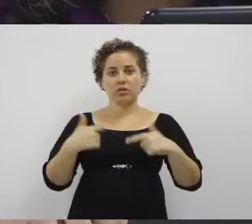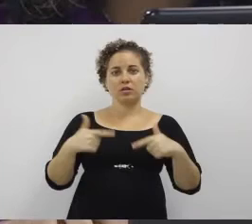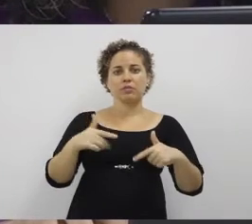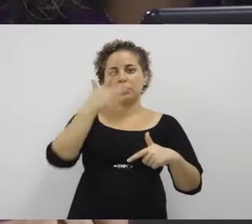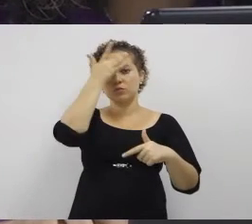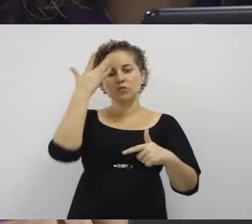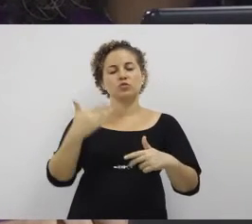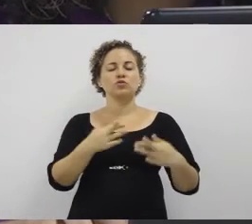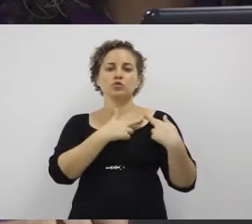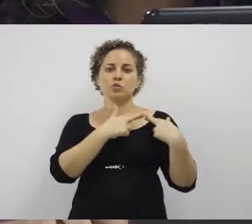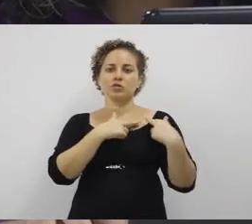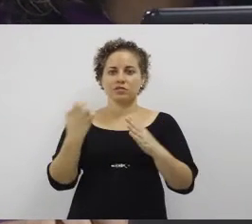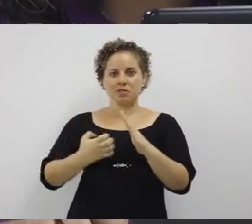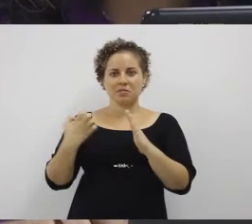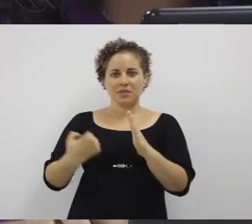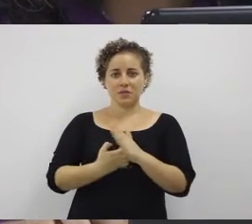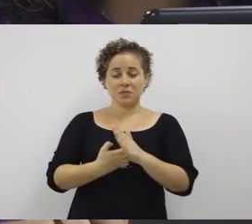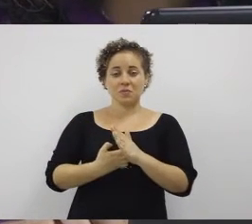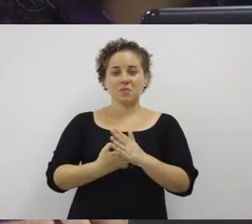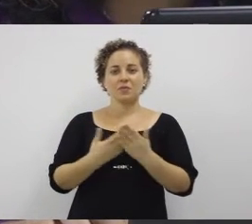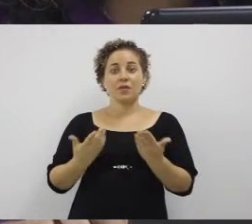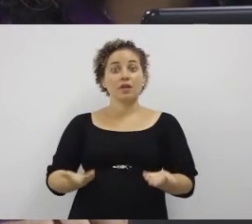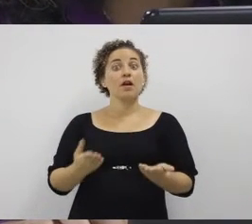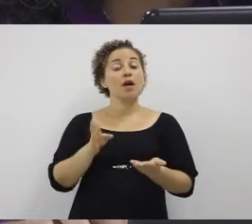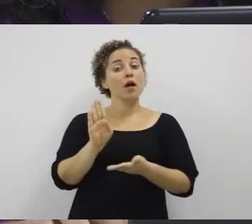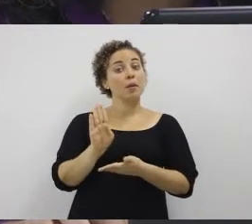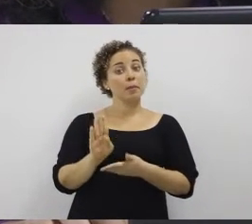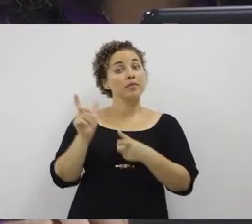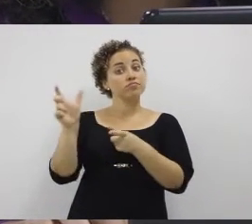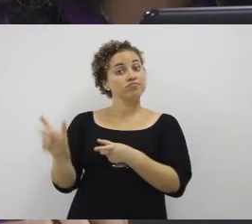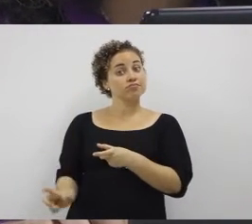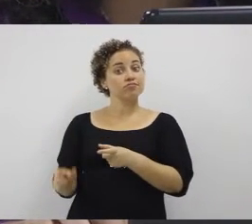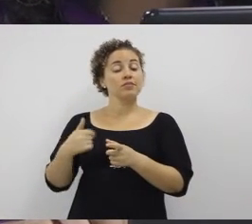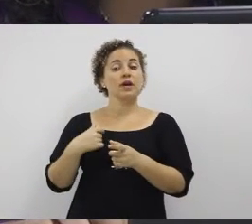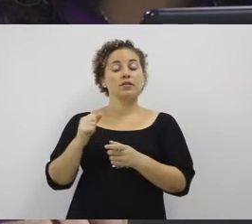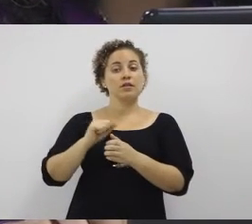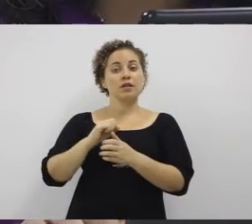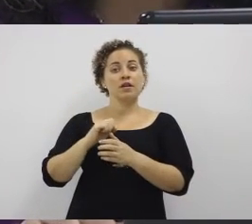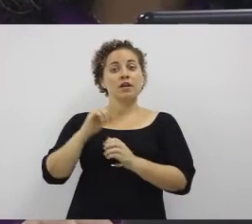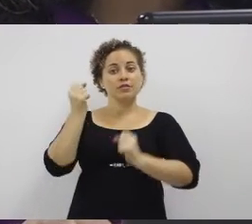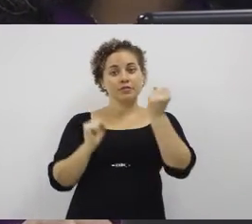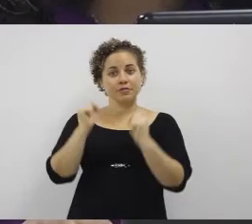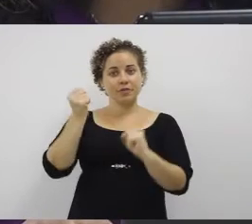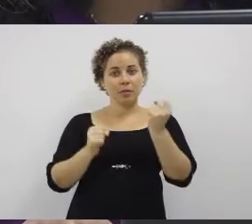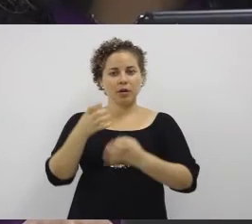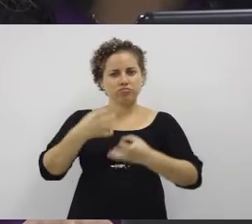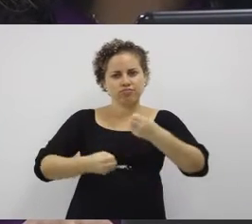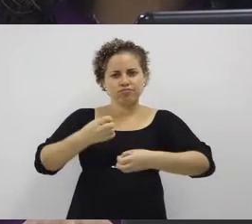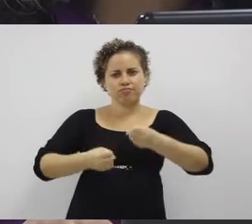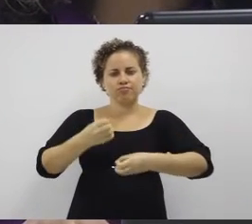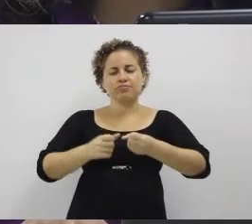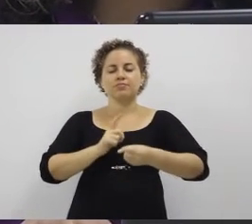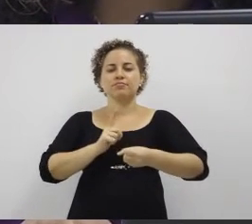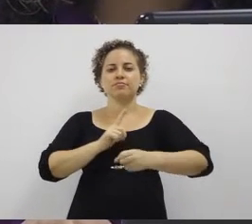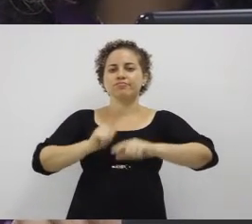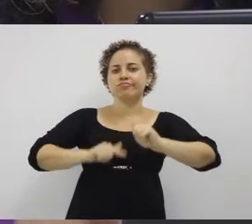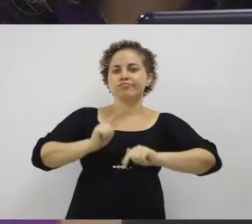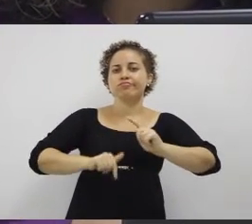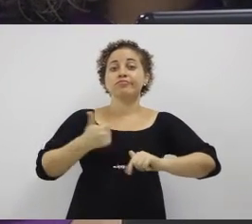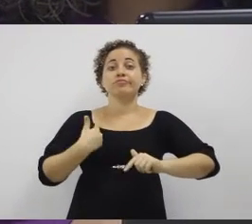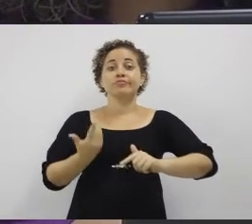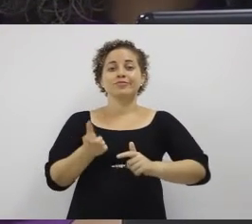empresa. Imaginemos um cenário B, na qual esta fábrica de laticínios efetua uma ação de integração